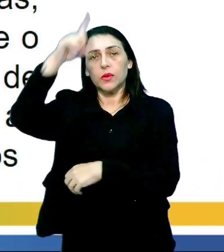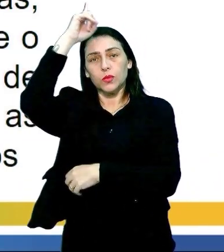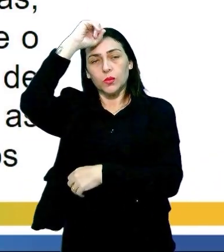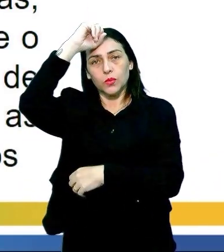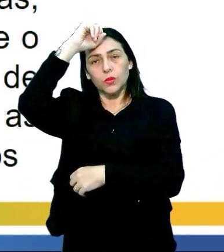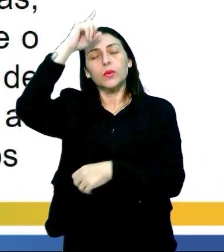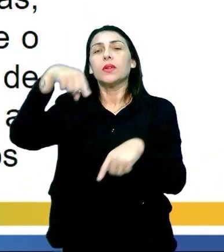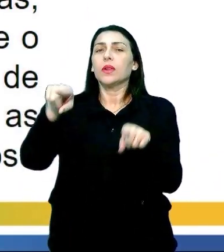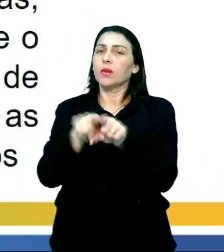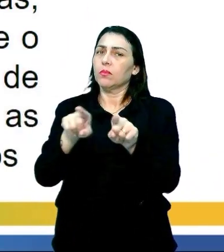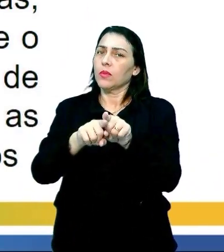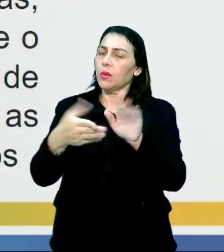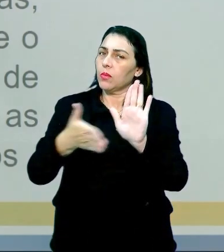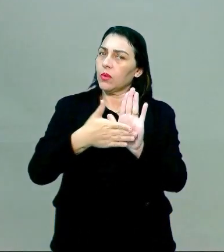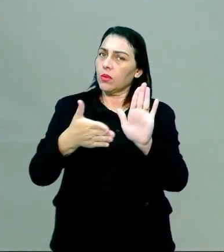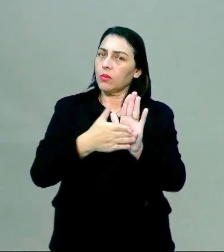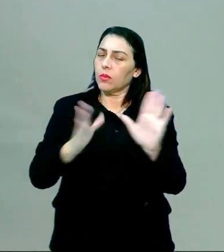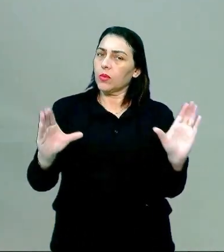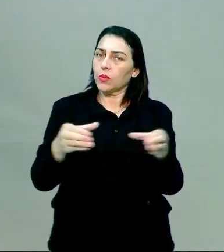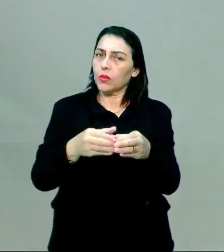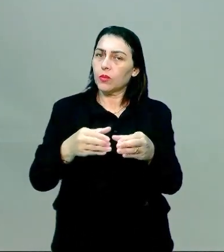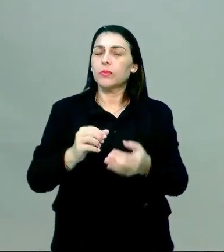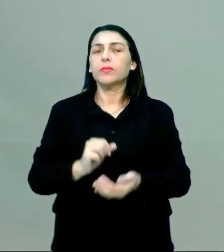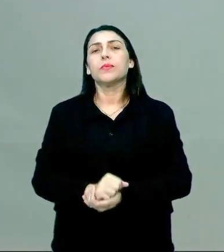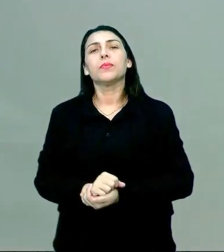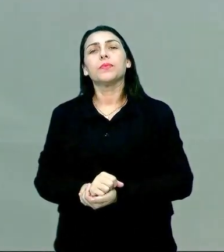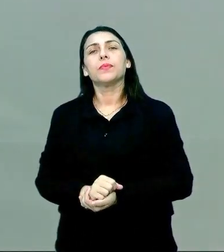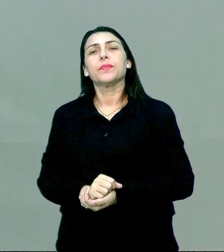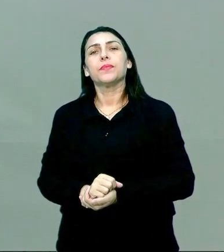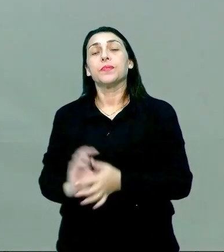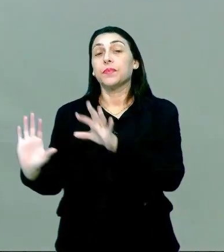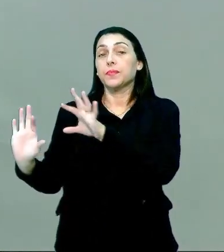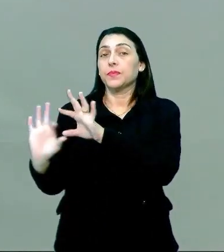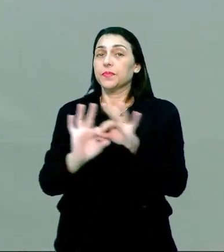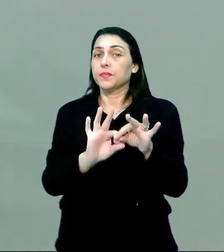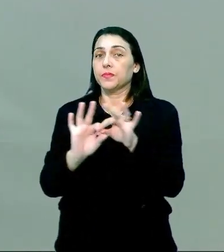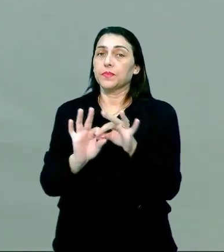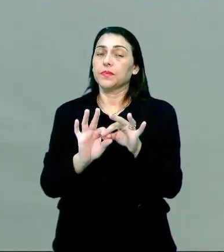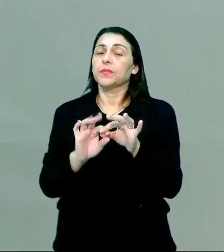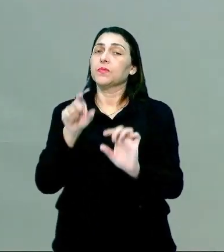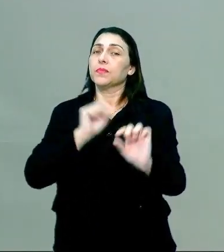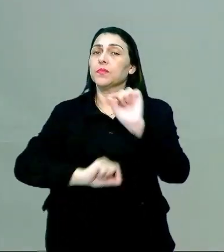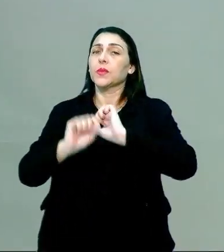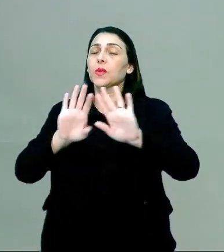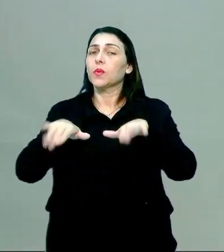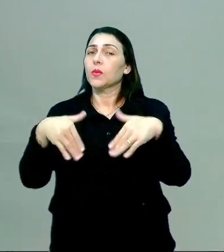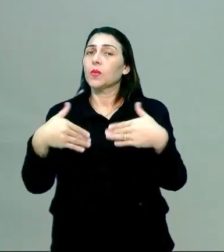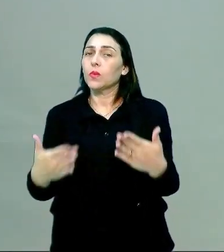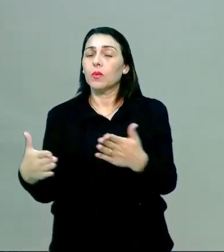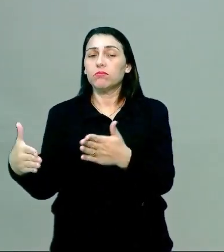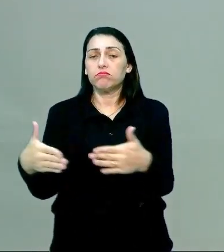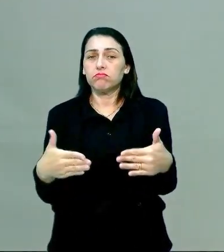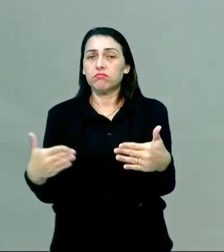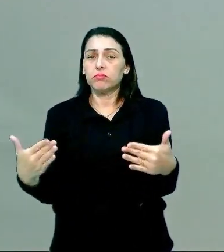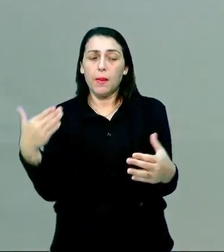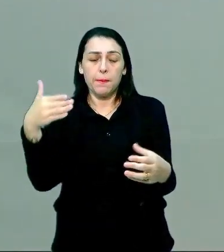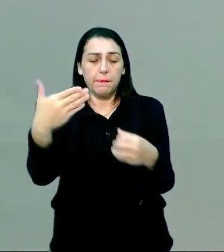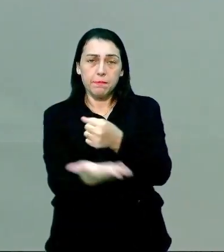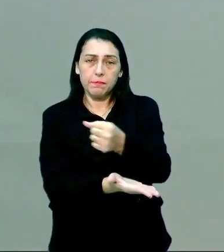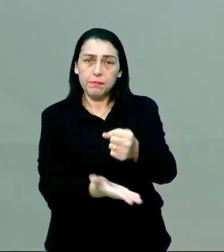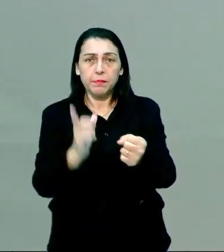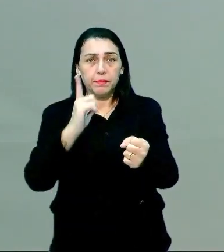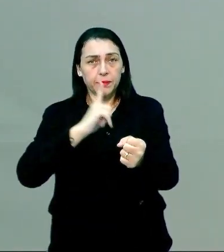fúnebres e outros propósitos coletivos. Aqui a gente está contextualizando e mapeando qual é o direcionamento que a gente